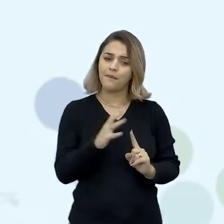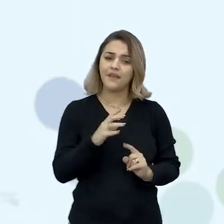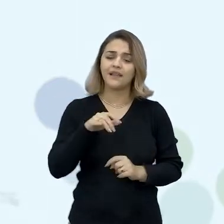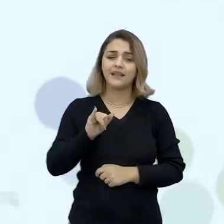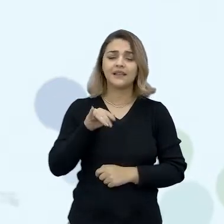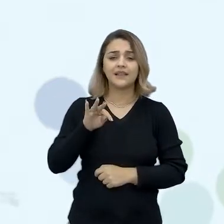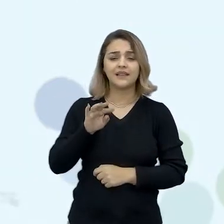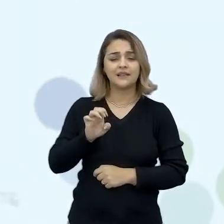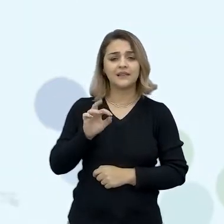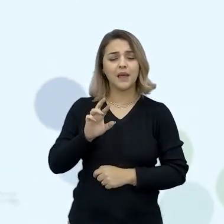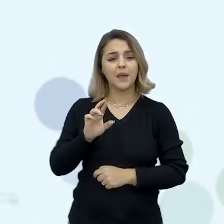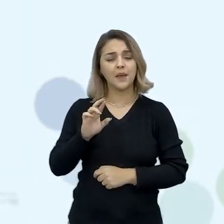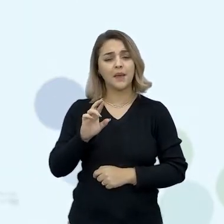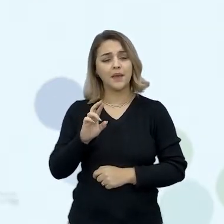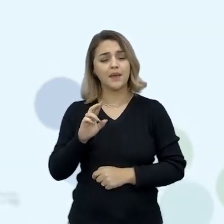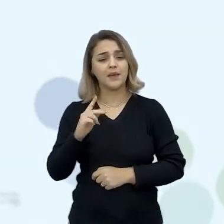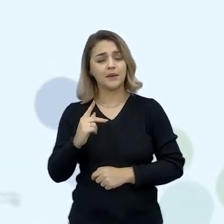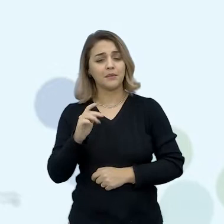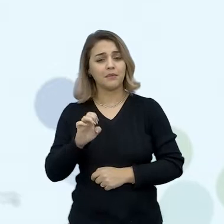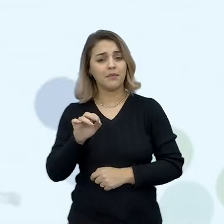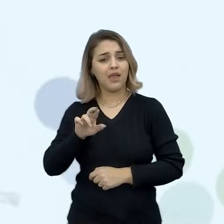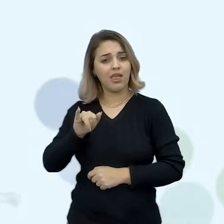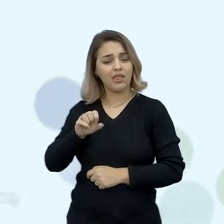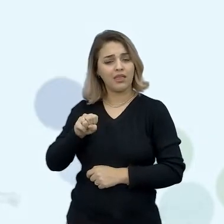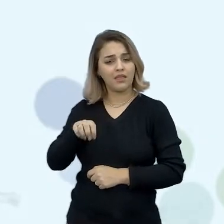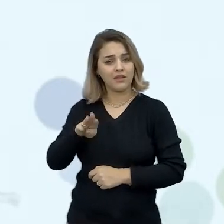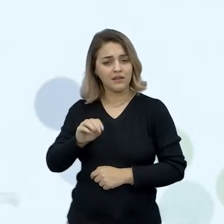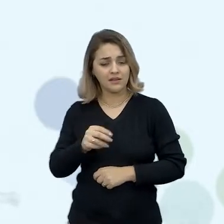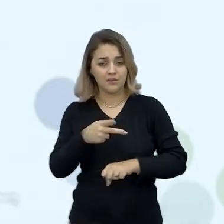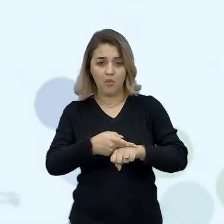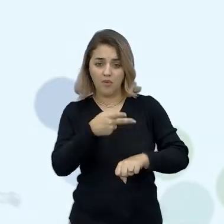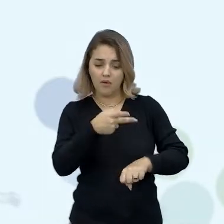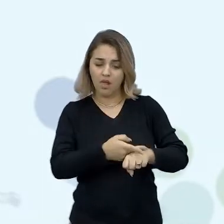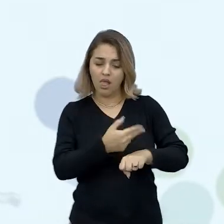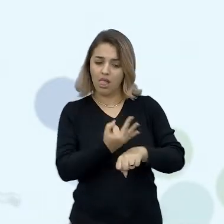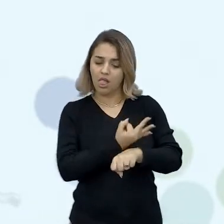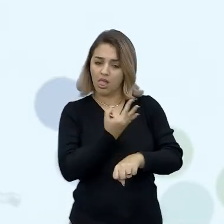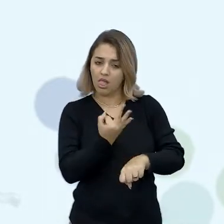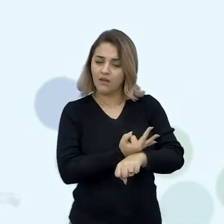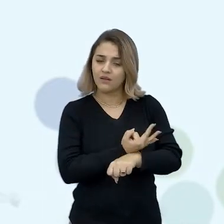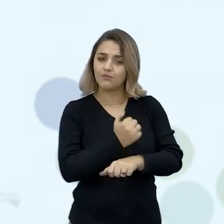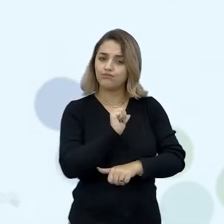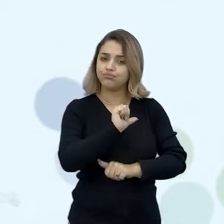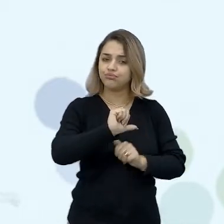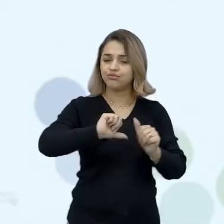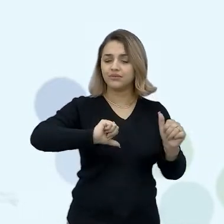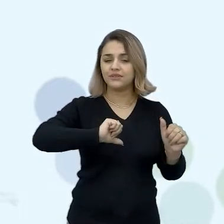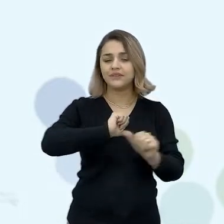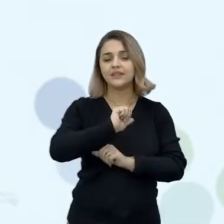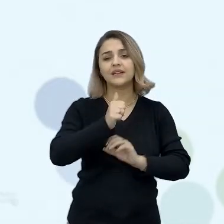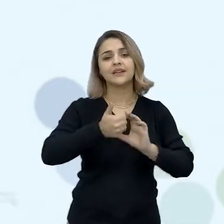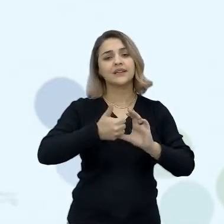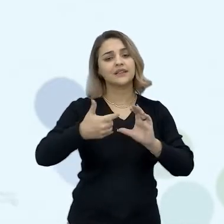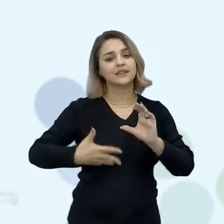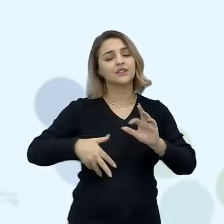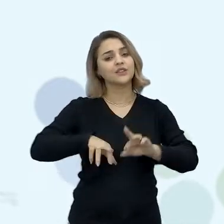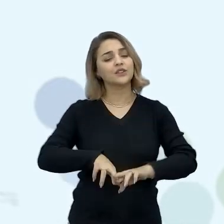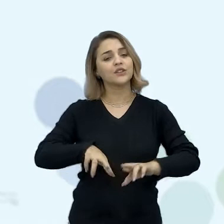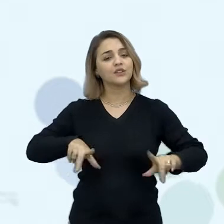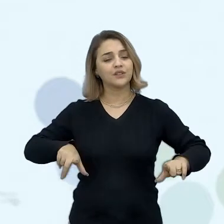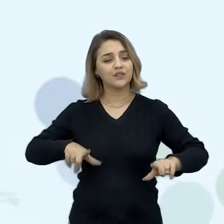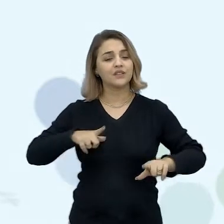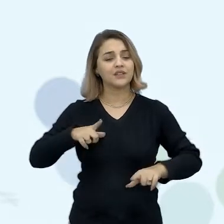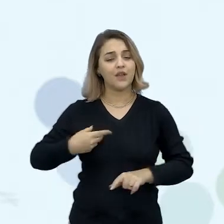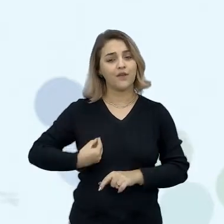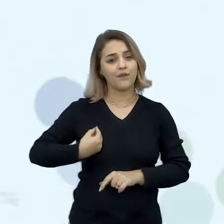alteram as rochas existentes, transformando em um material com características completamente diferentes das existentes no